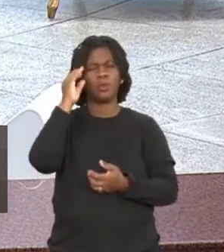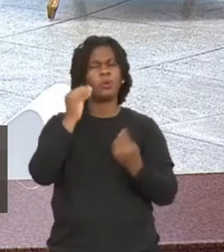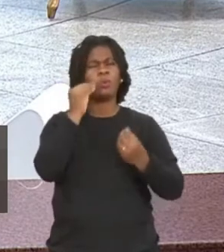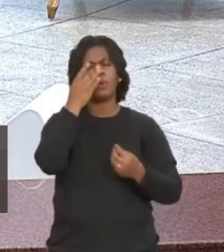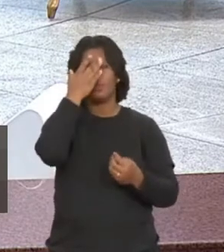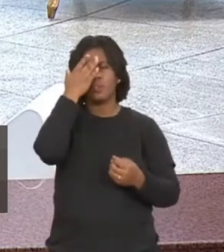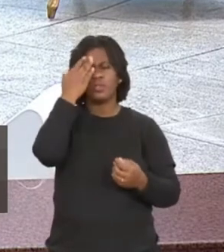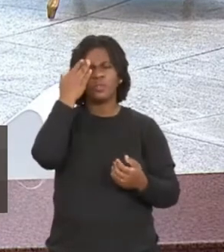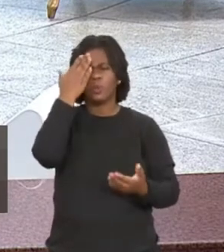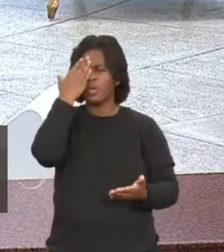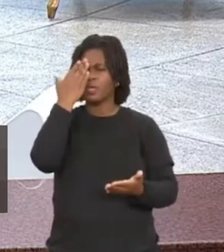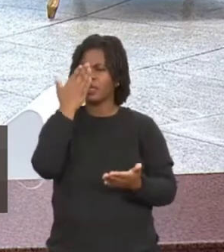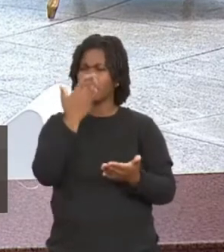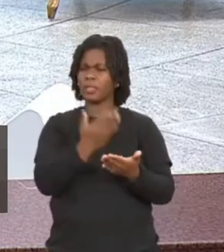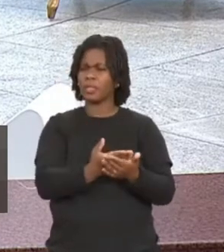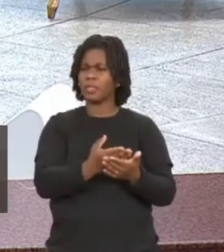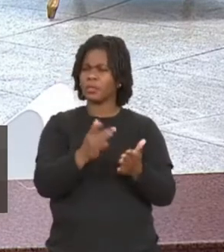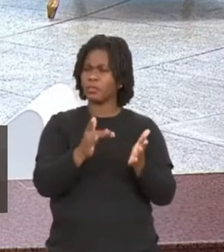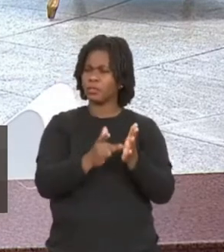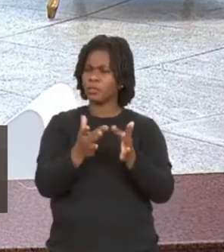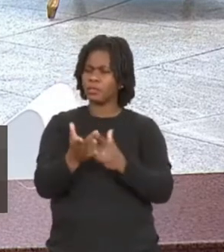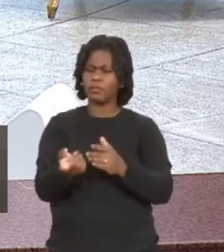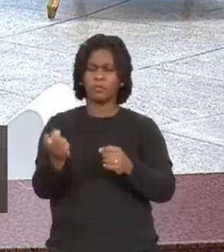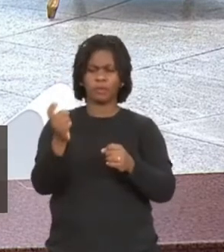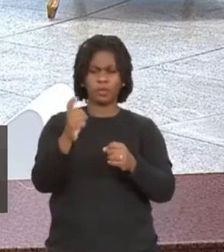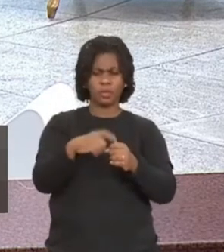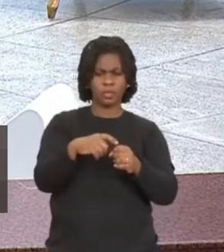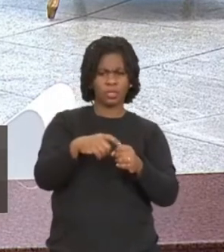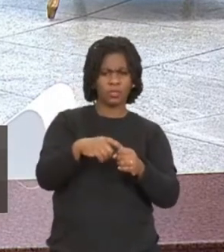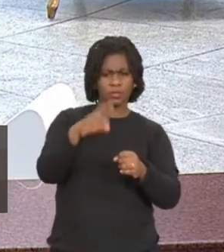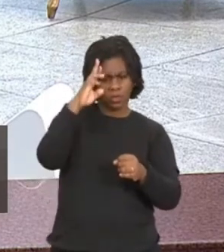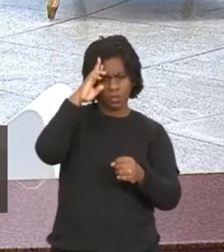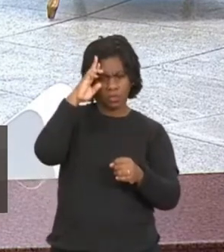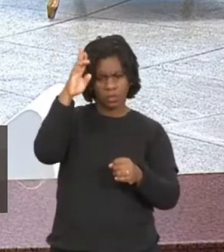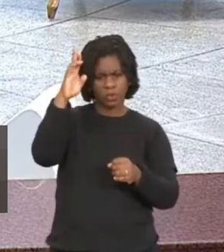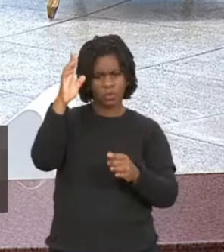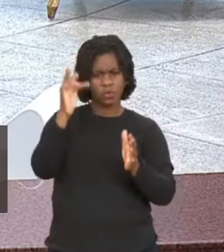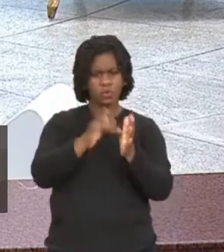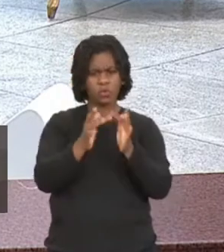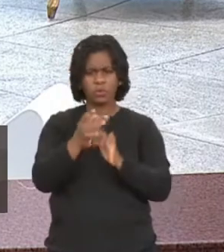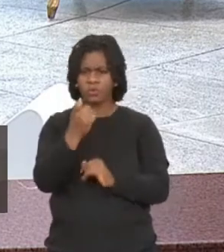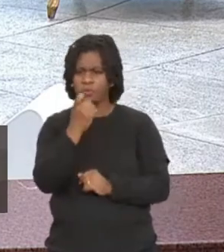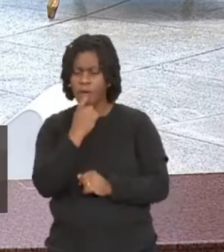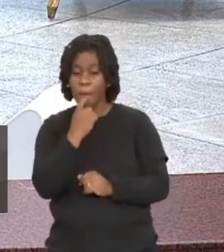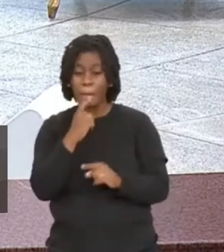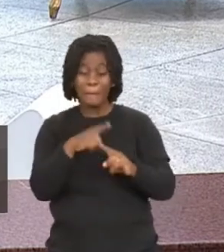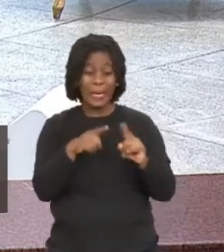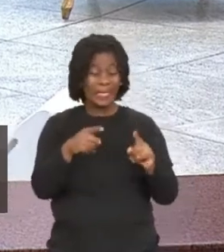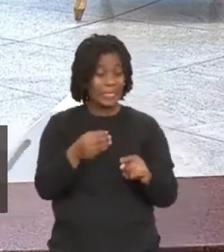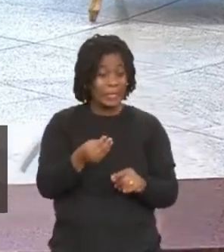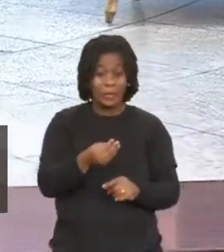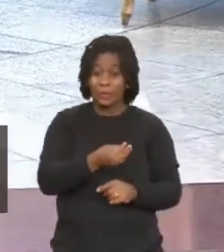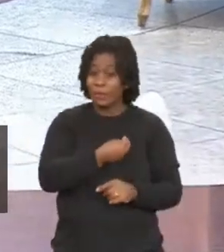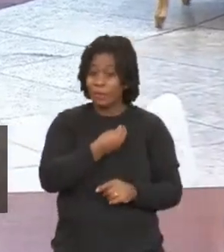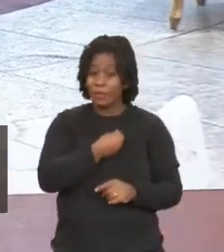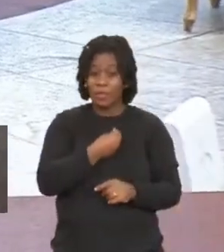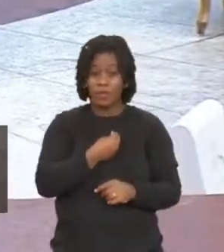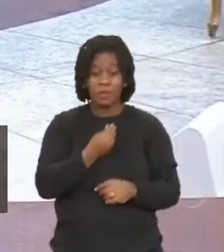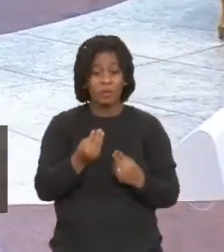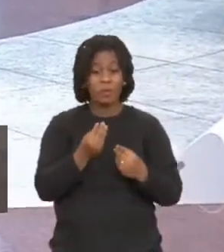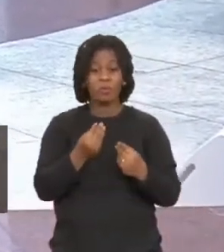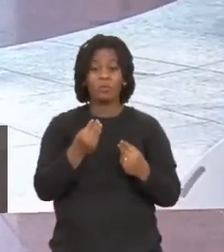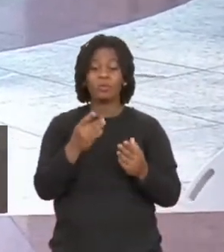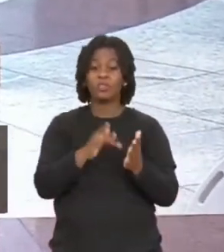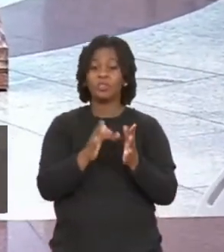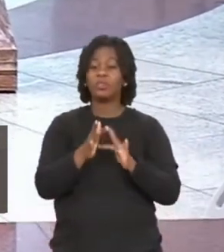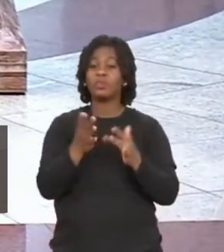Jesus vai voltar, que o Senhor Jesus está às portas, e elas não vivem como deveriam viver.